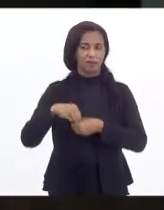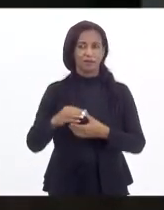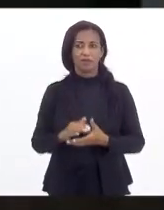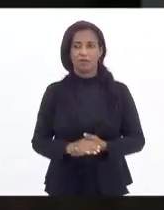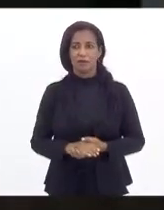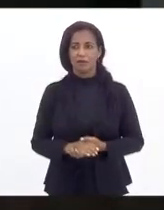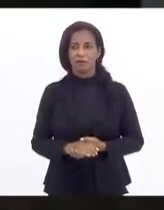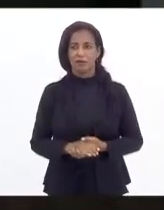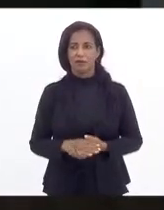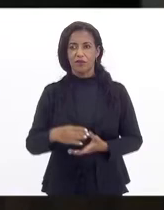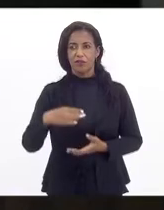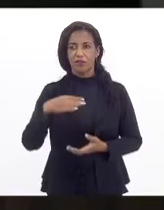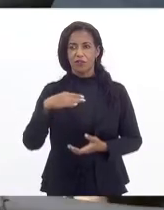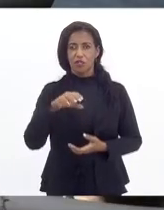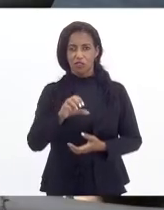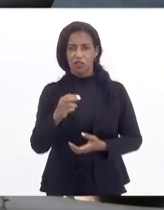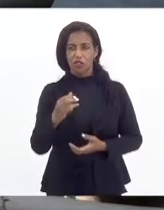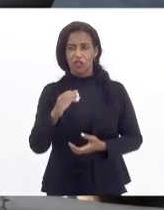deputado Chico Machado.